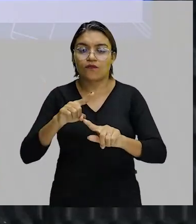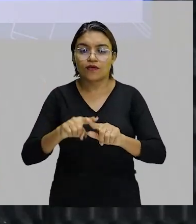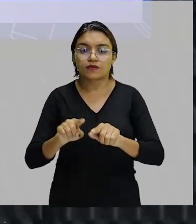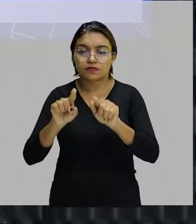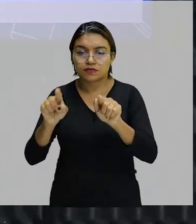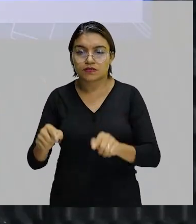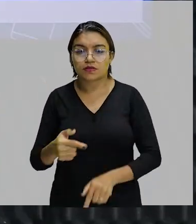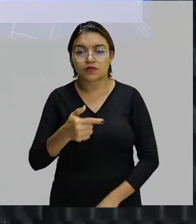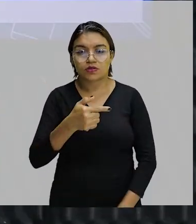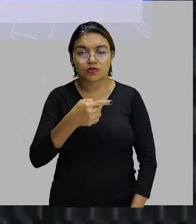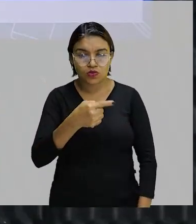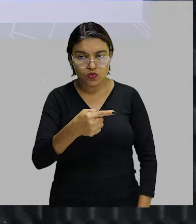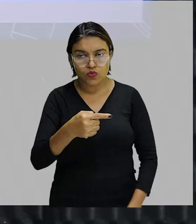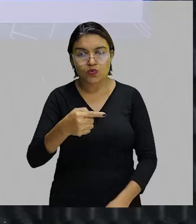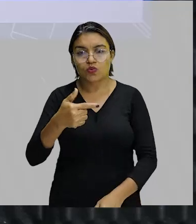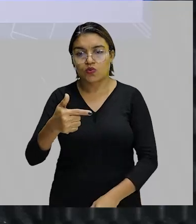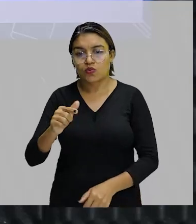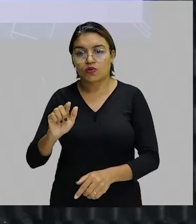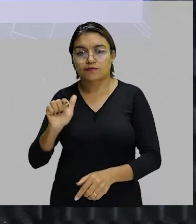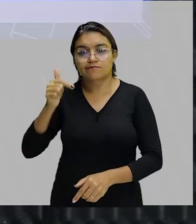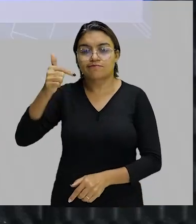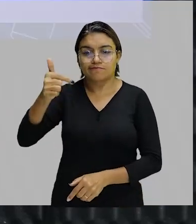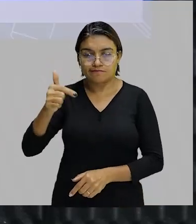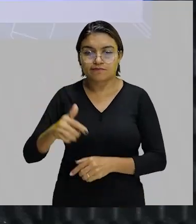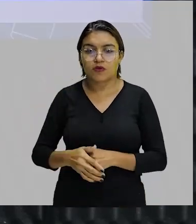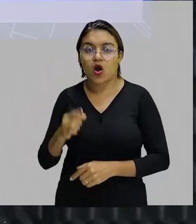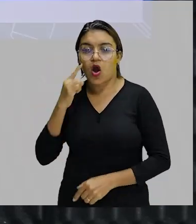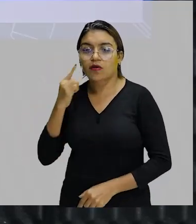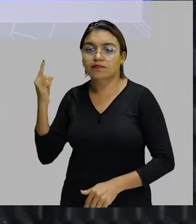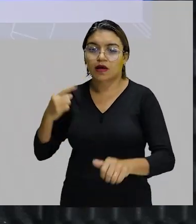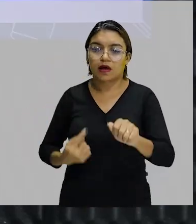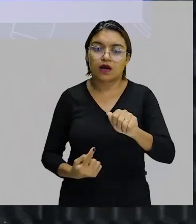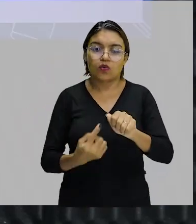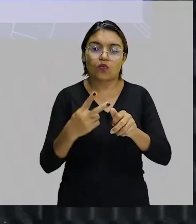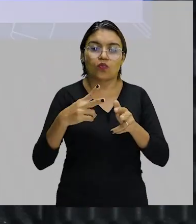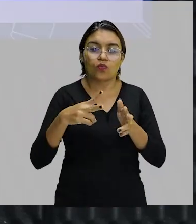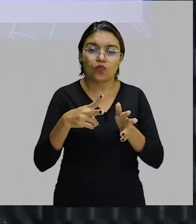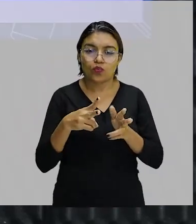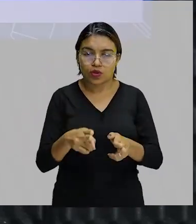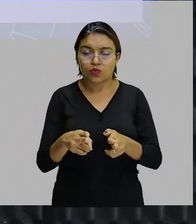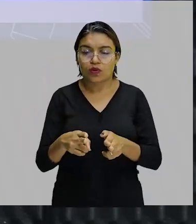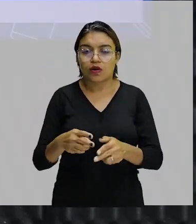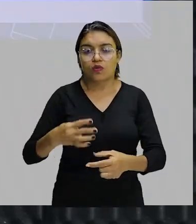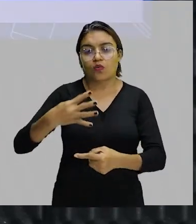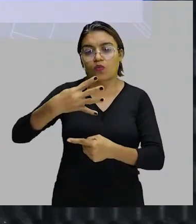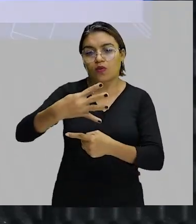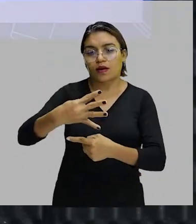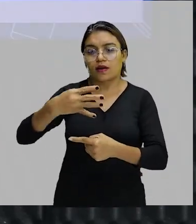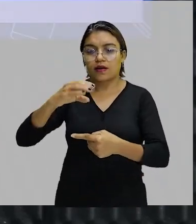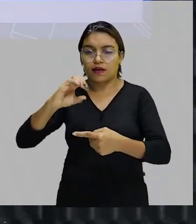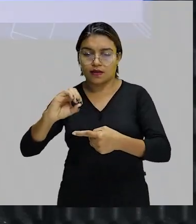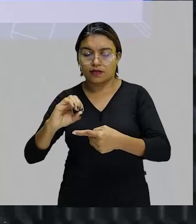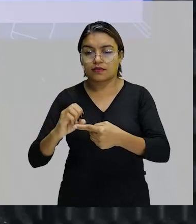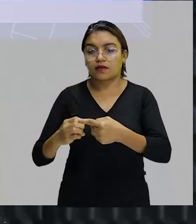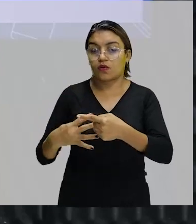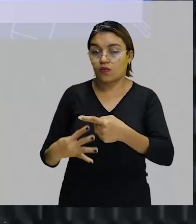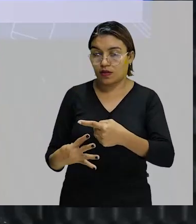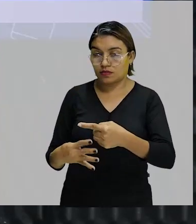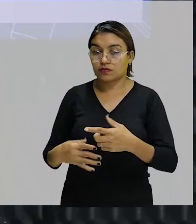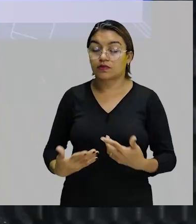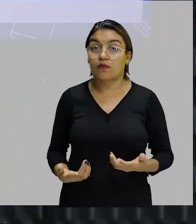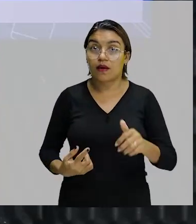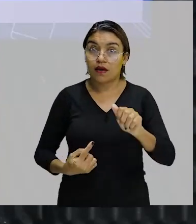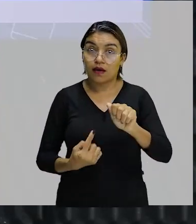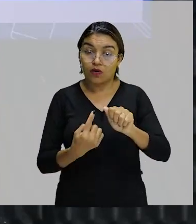2 elevado ao quadrado. Menos 2 ao quadrado dá 4. Esse A1 vai ser o 40 dividido por 4, portanto,